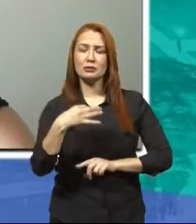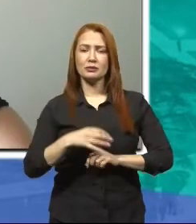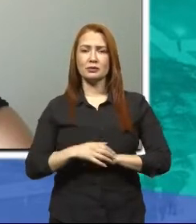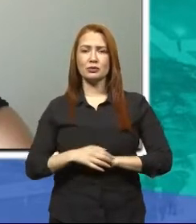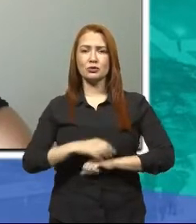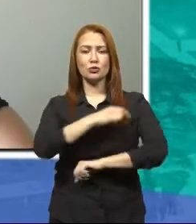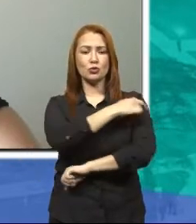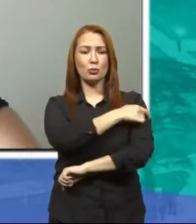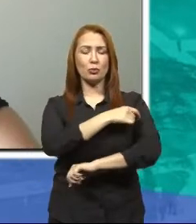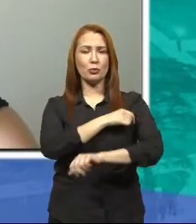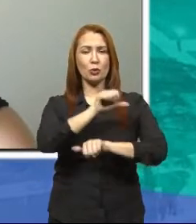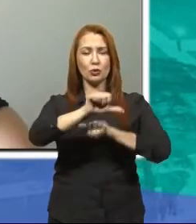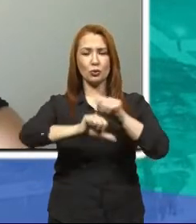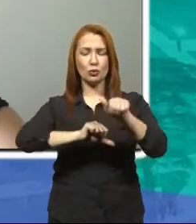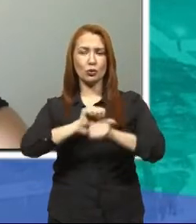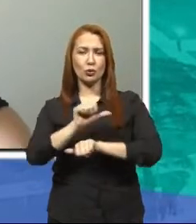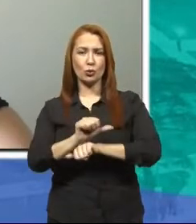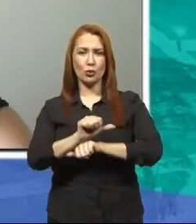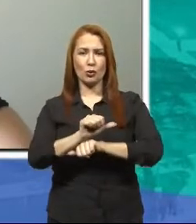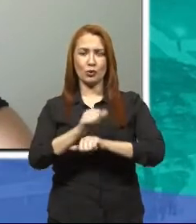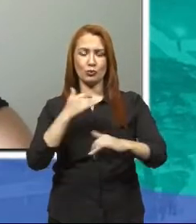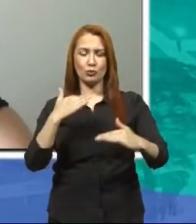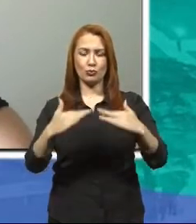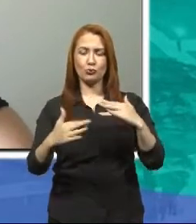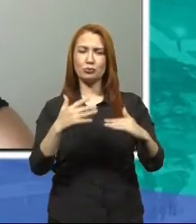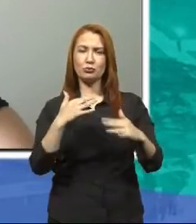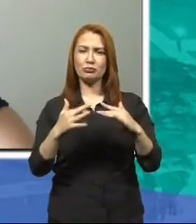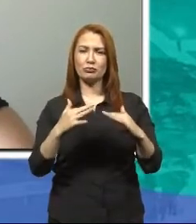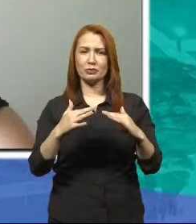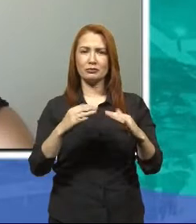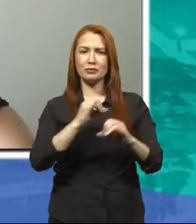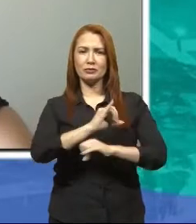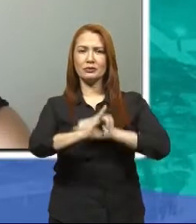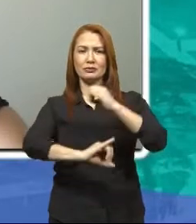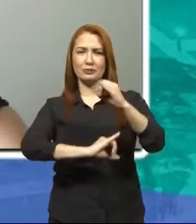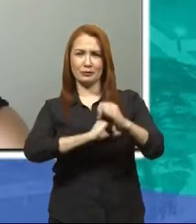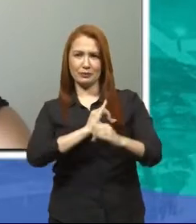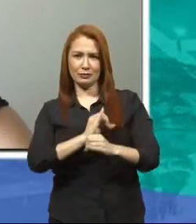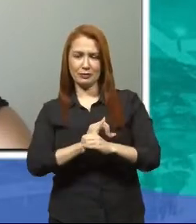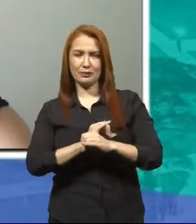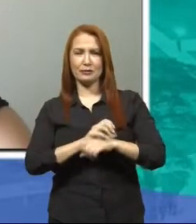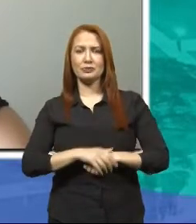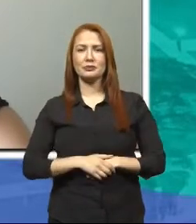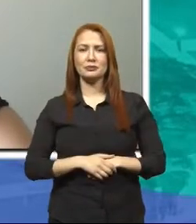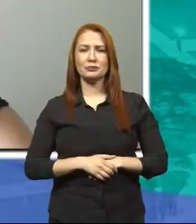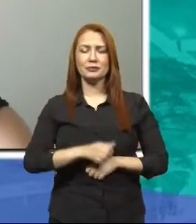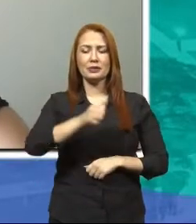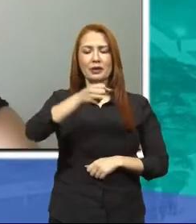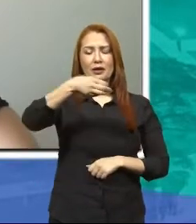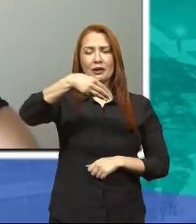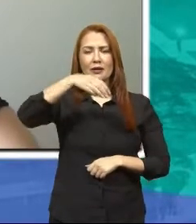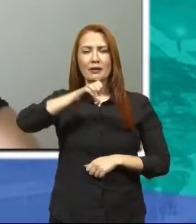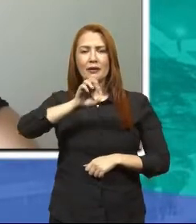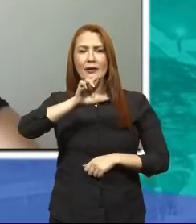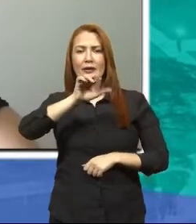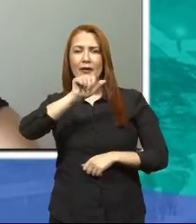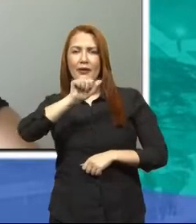troca de tráfego da internet da América Latina e Caribe. No